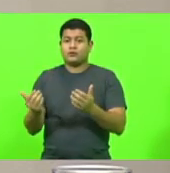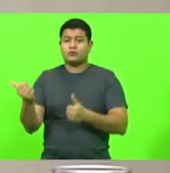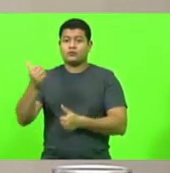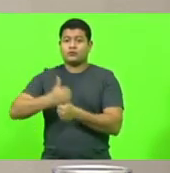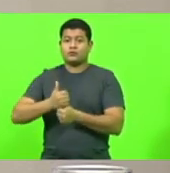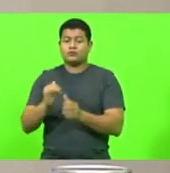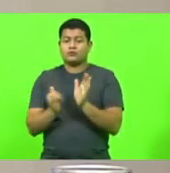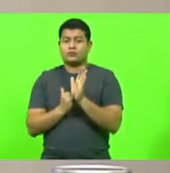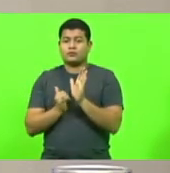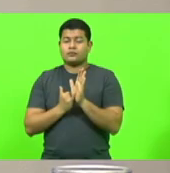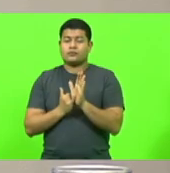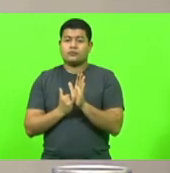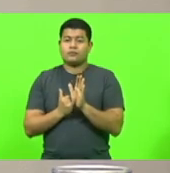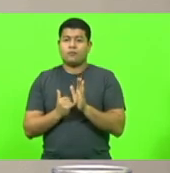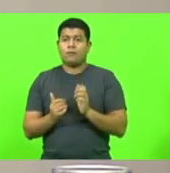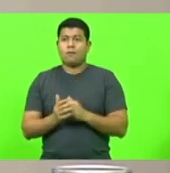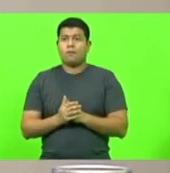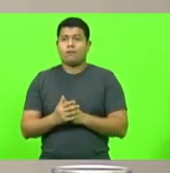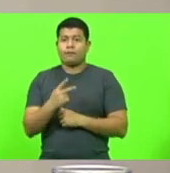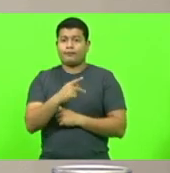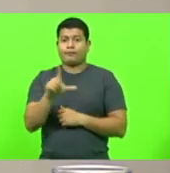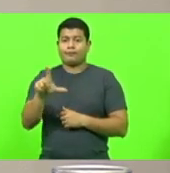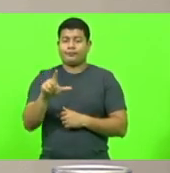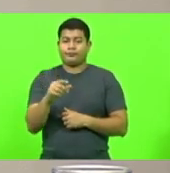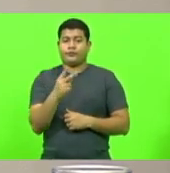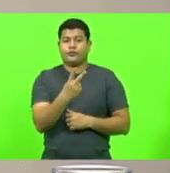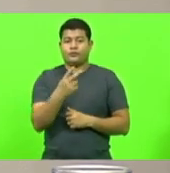tributária. PL